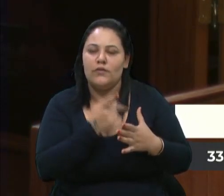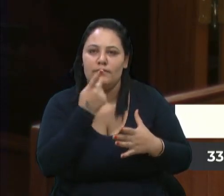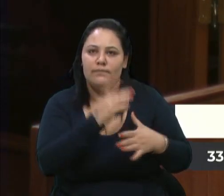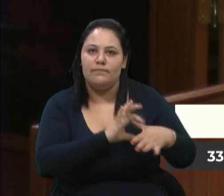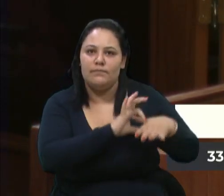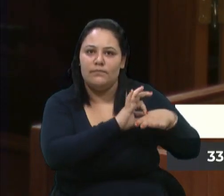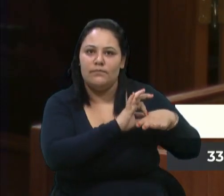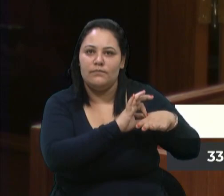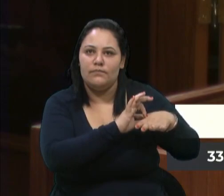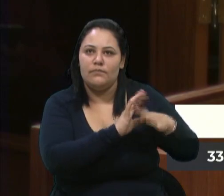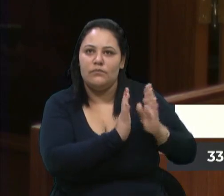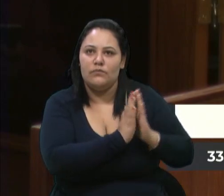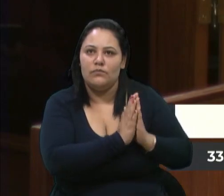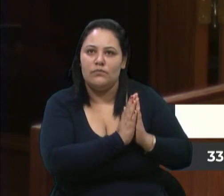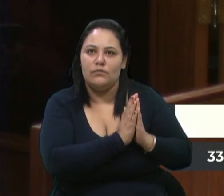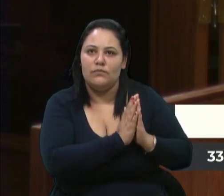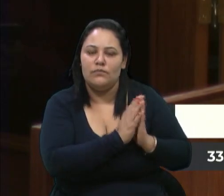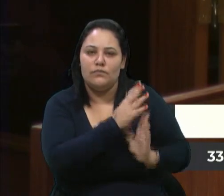vereadora Camires.